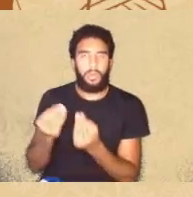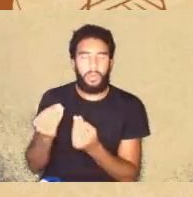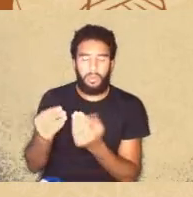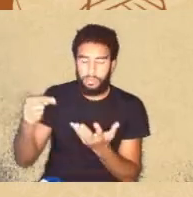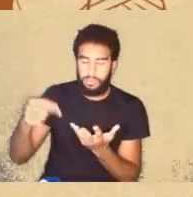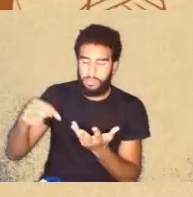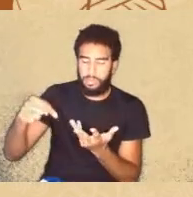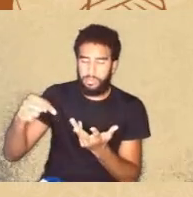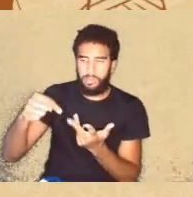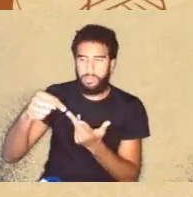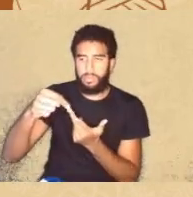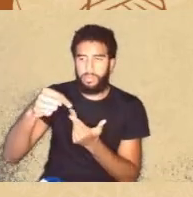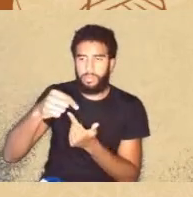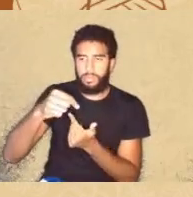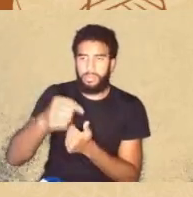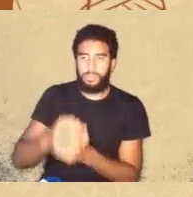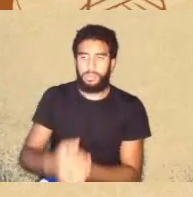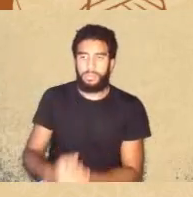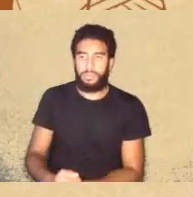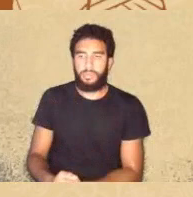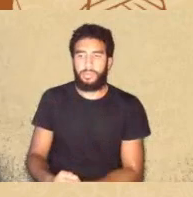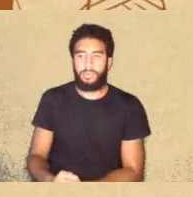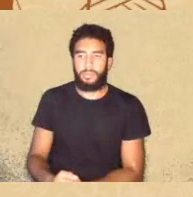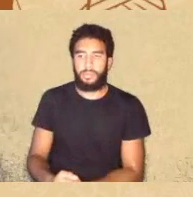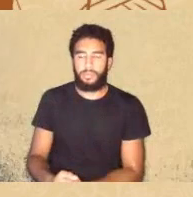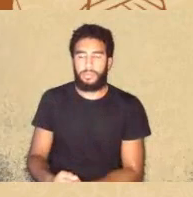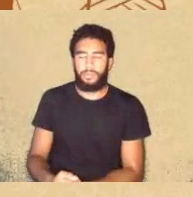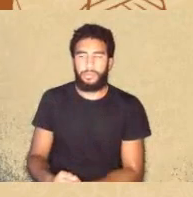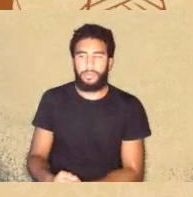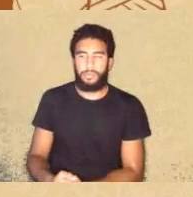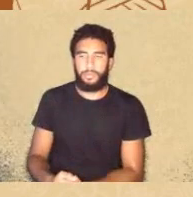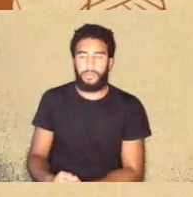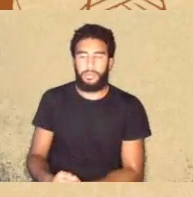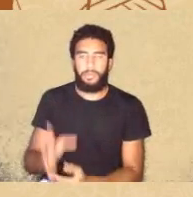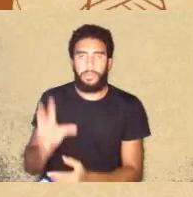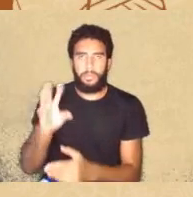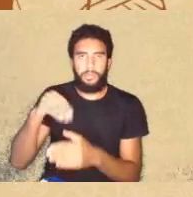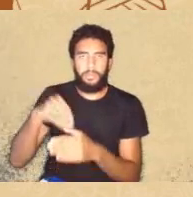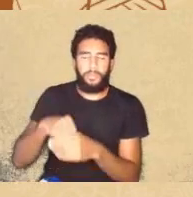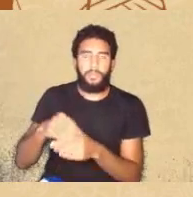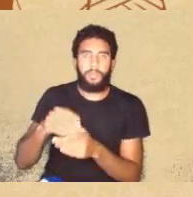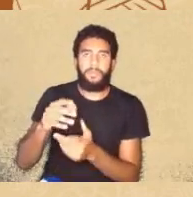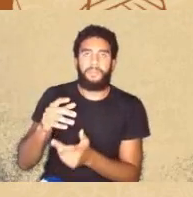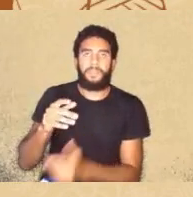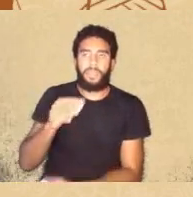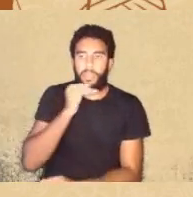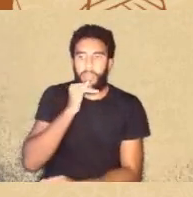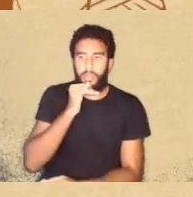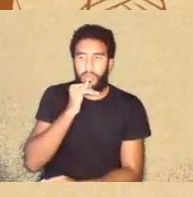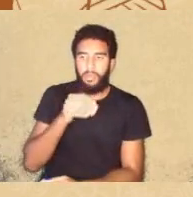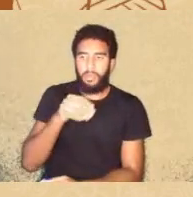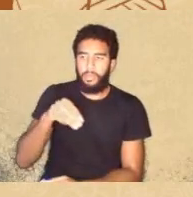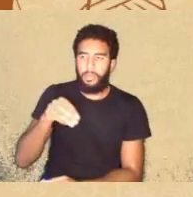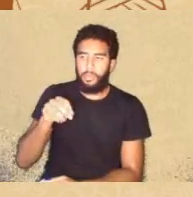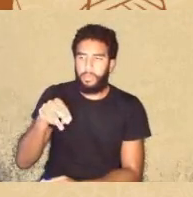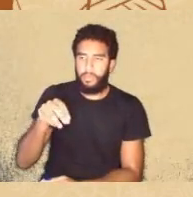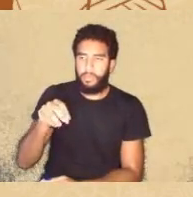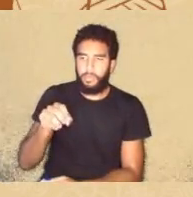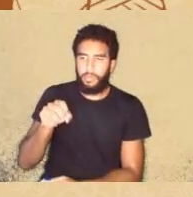estão entremeadas na cultura, esses enquadramentos, ó, você tem que ser monossexual, né? Você pode até